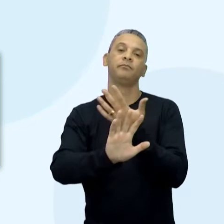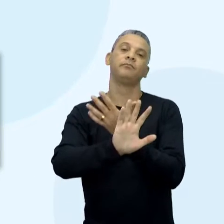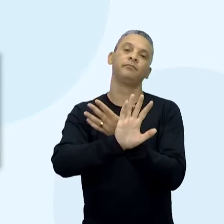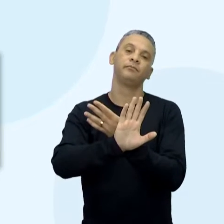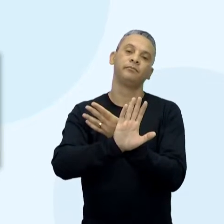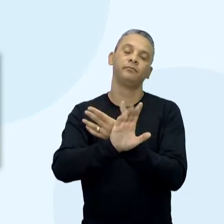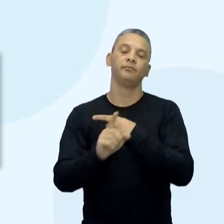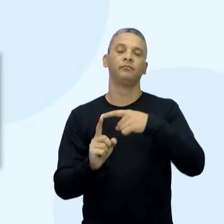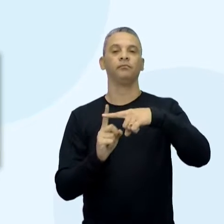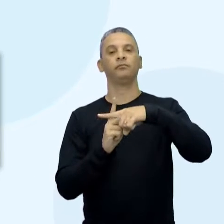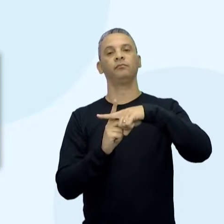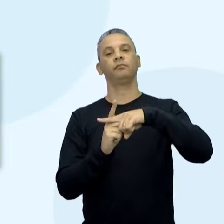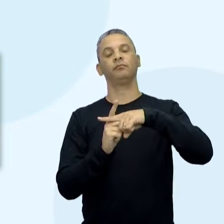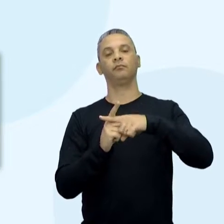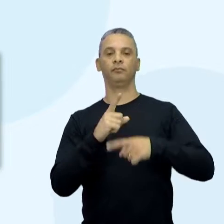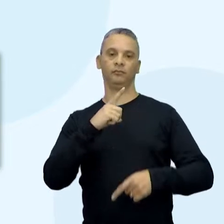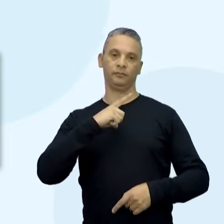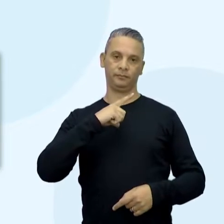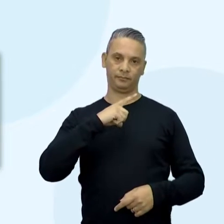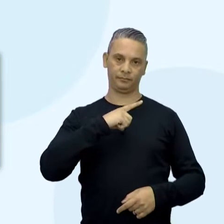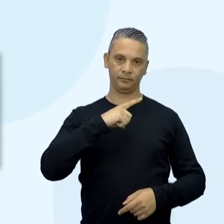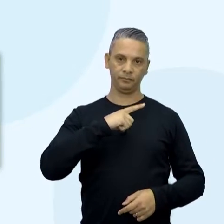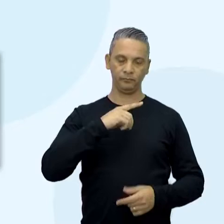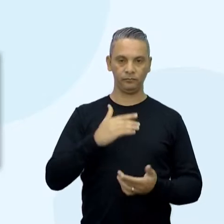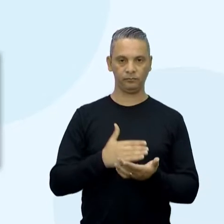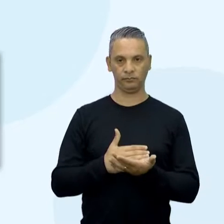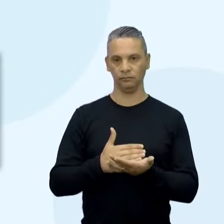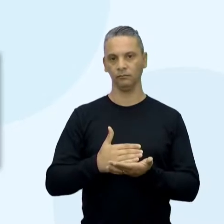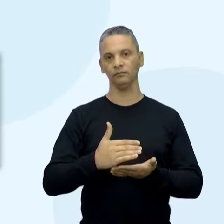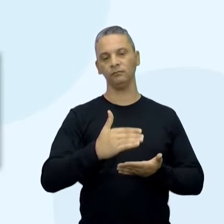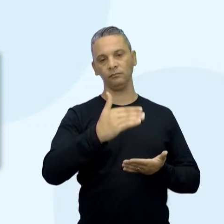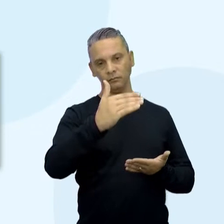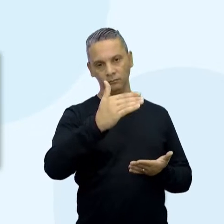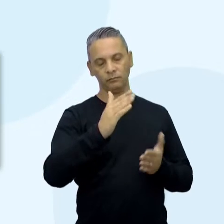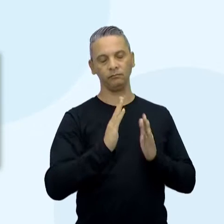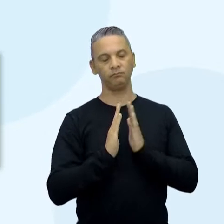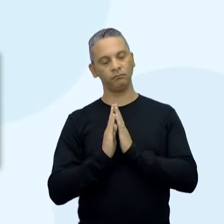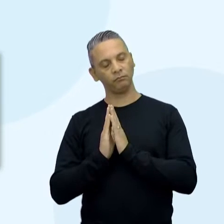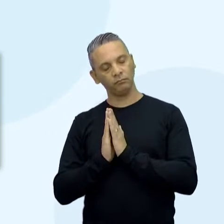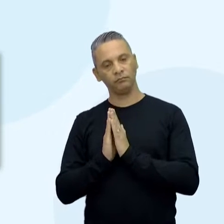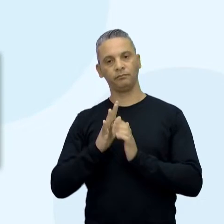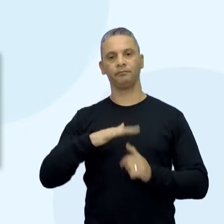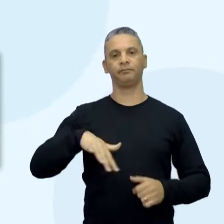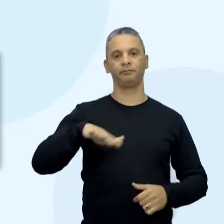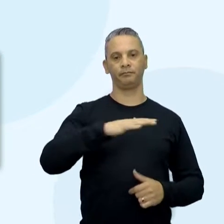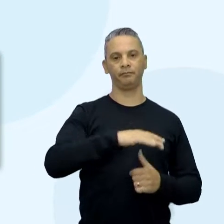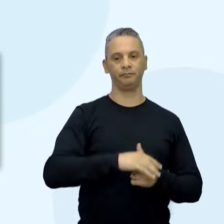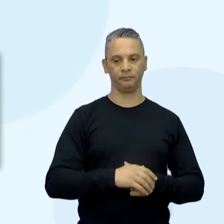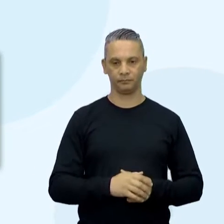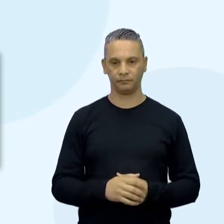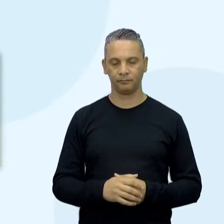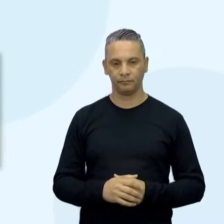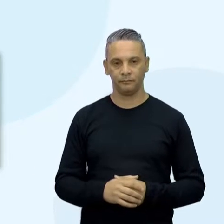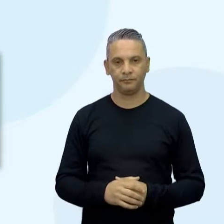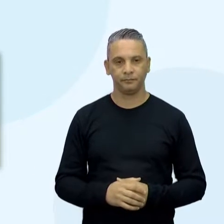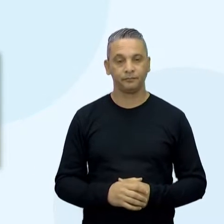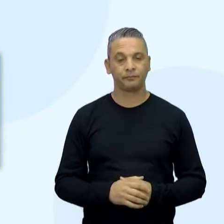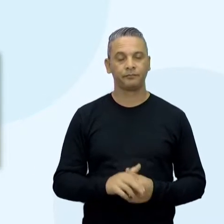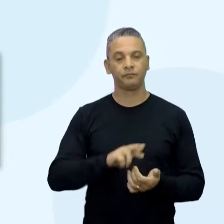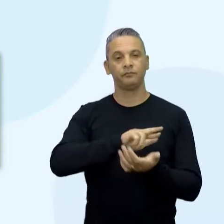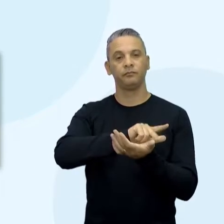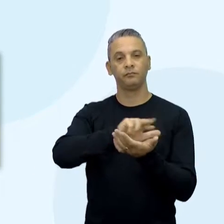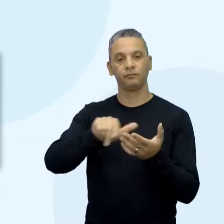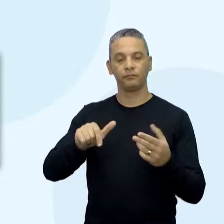religiosas, as pessoas começaram a ter aí os cultos, né, e as celebrações online, tá? Em